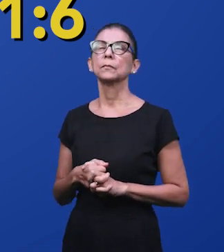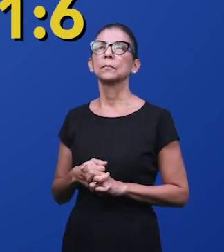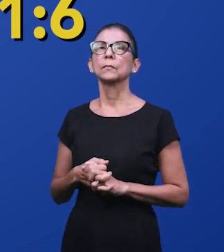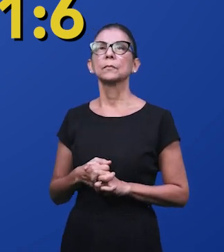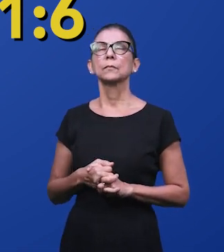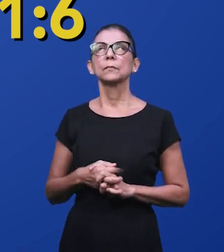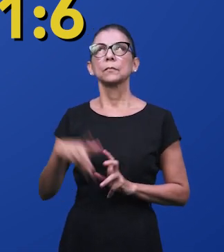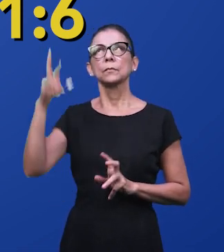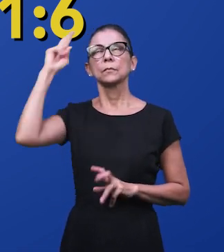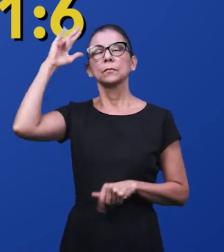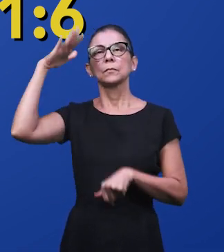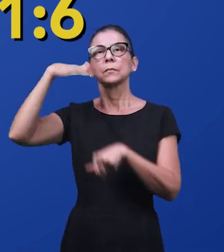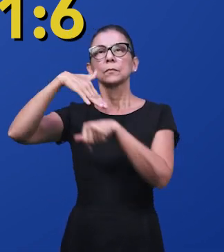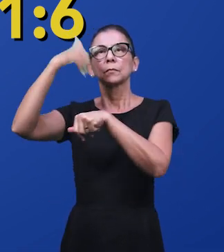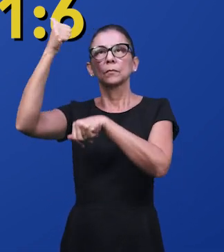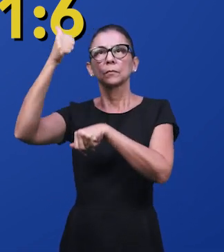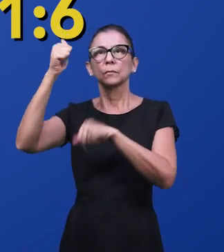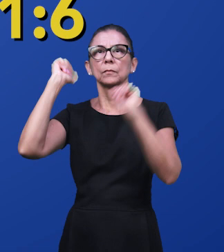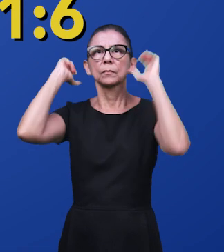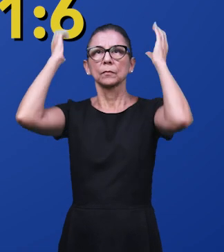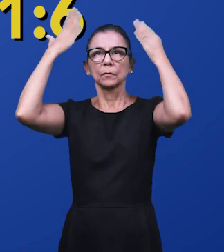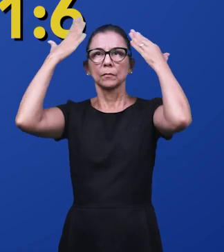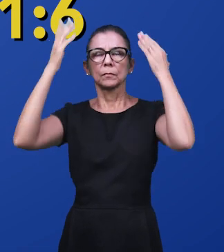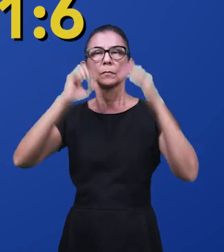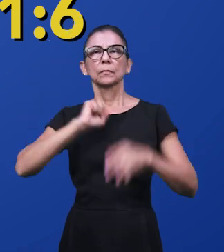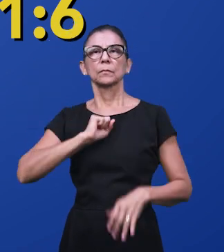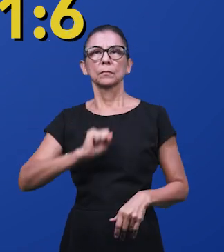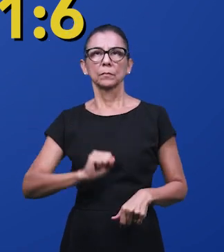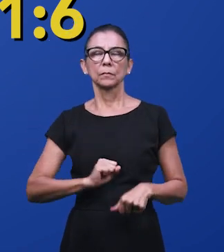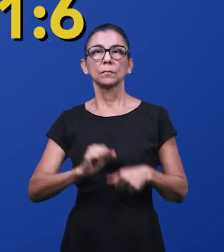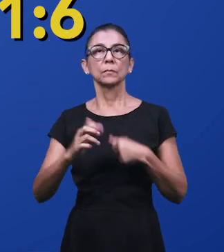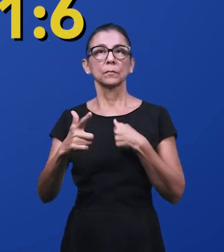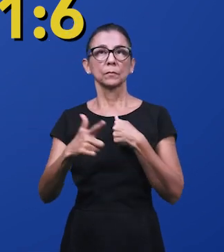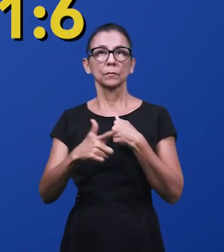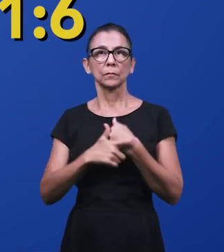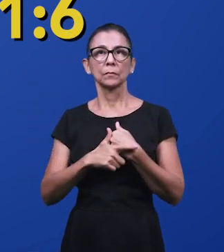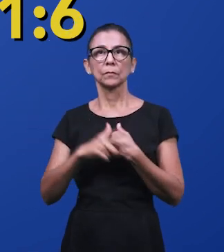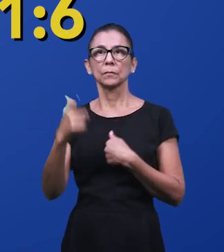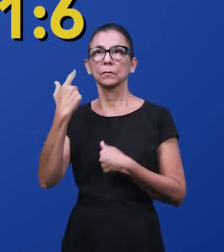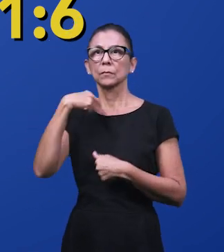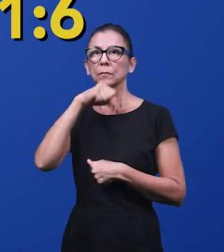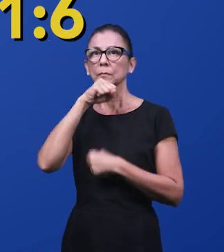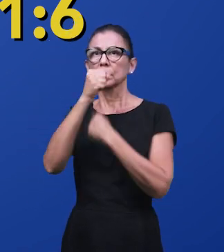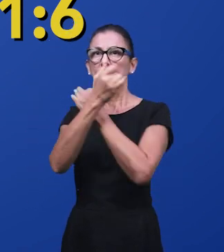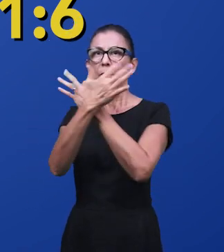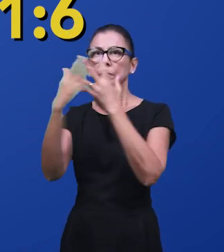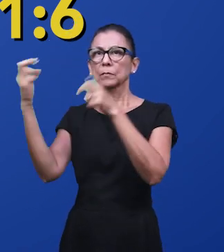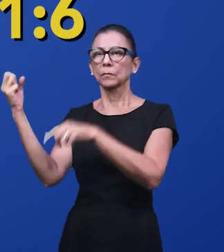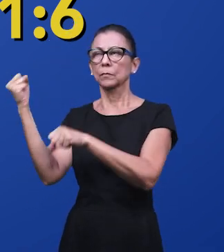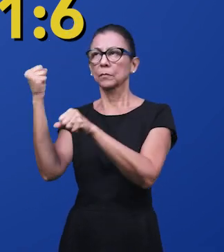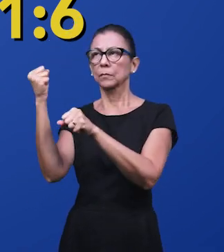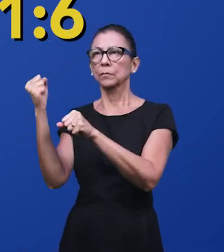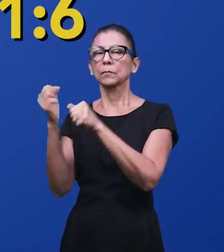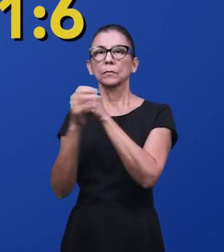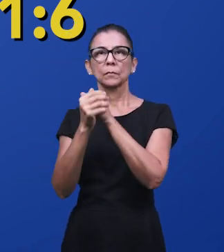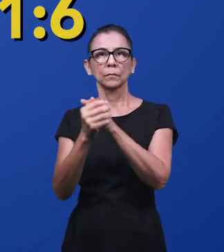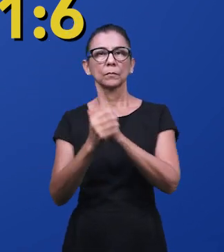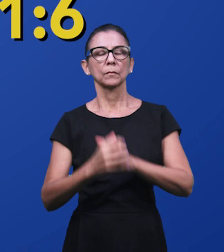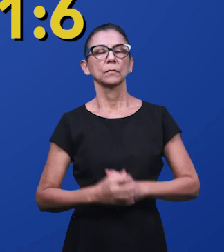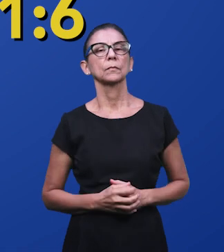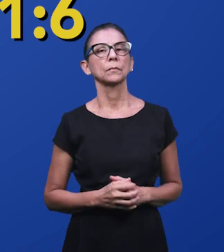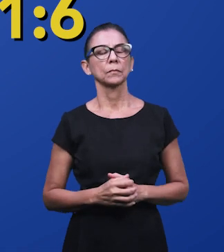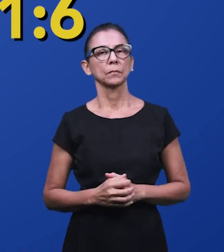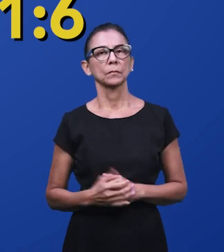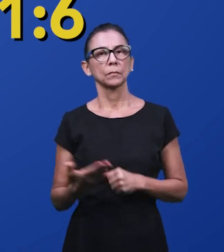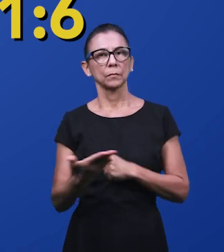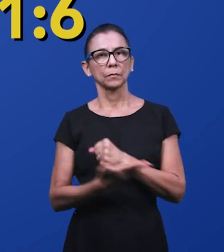e seu Pai. A Ele glória e poder para todos sempre. Amém. Então, meus irmãos, com base nesse texto, nós podemos dizer que sim,